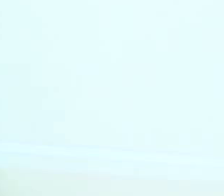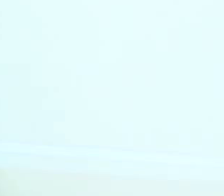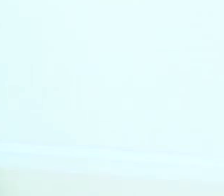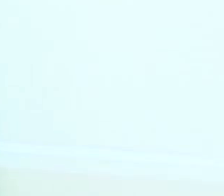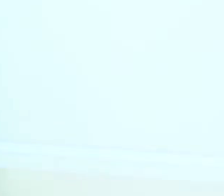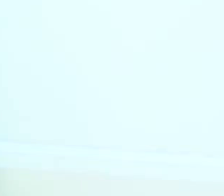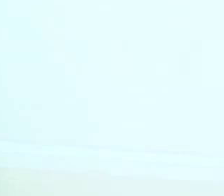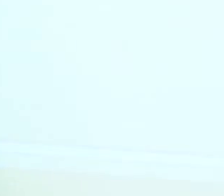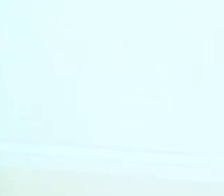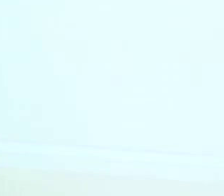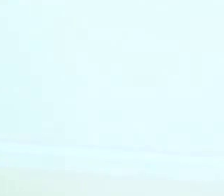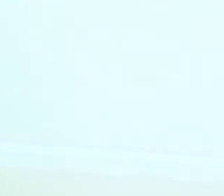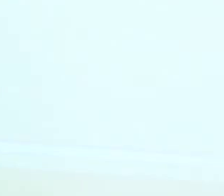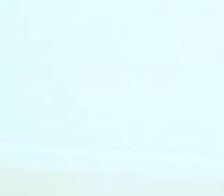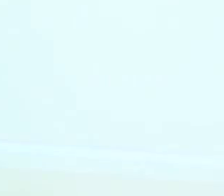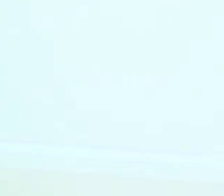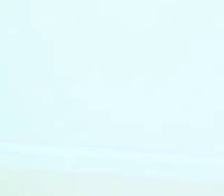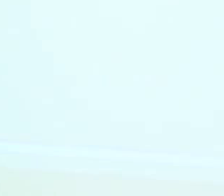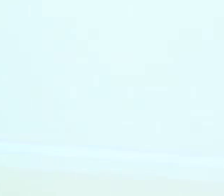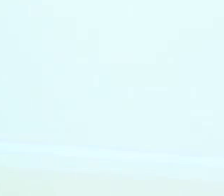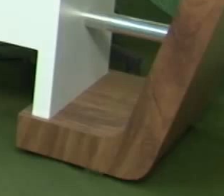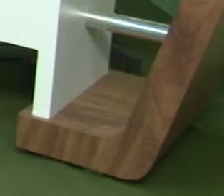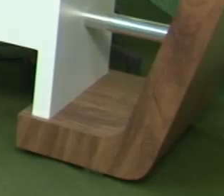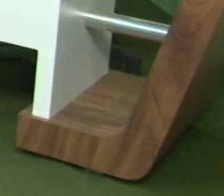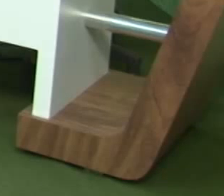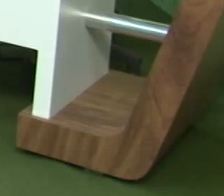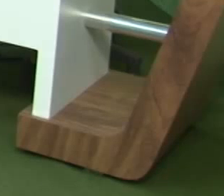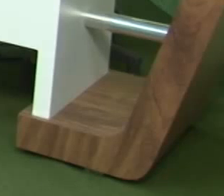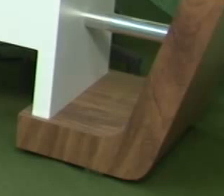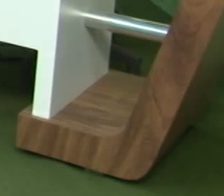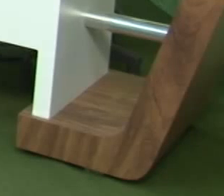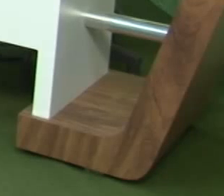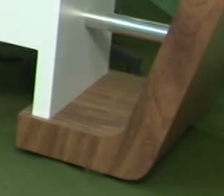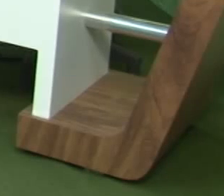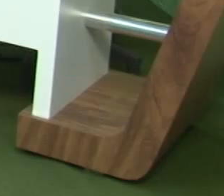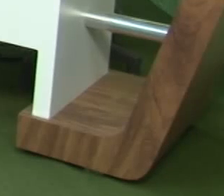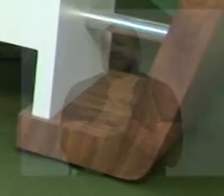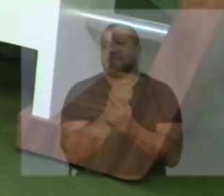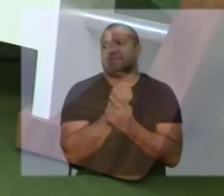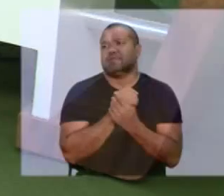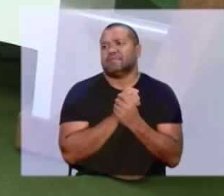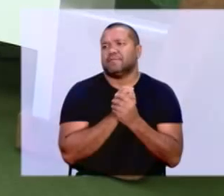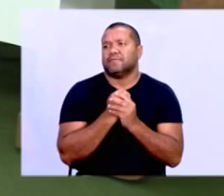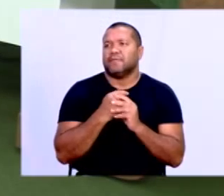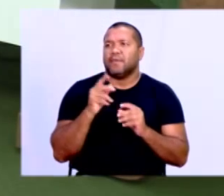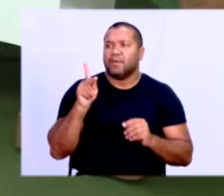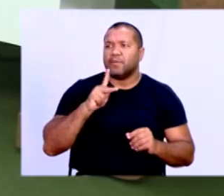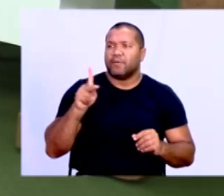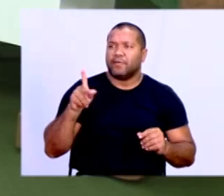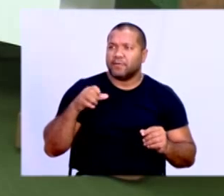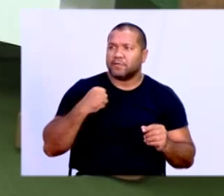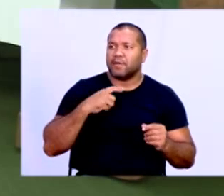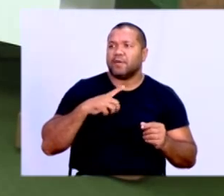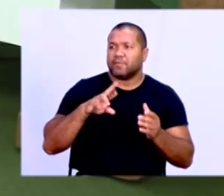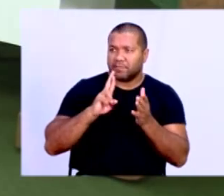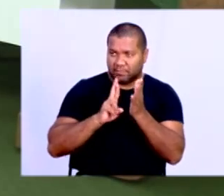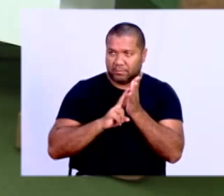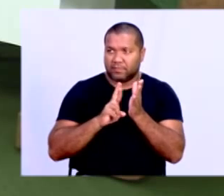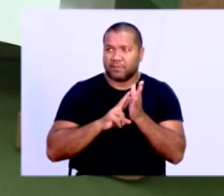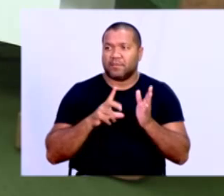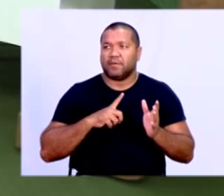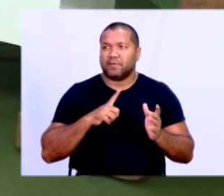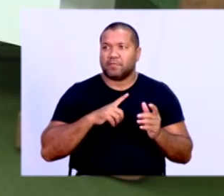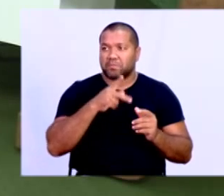sala. Professora Araceli, como é que foi aí no nosso chat? Tivemos algumas interações, respostas? Alguém viu alguma